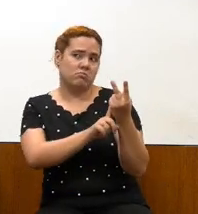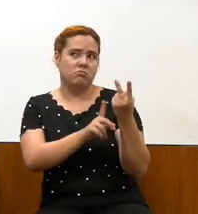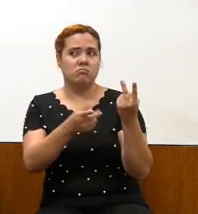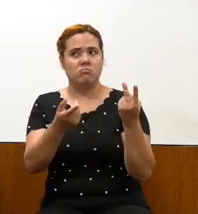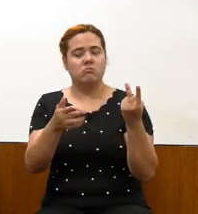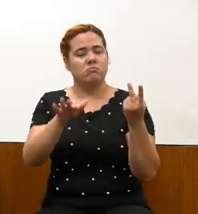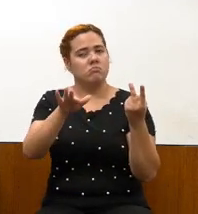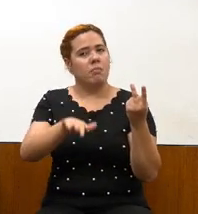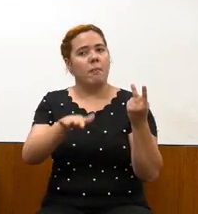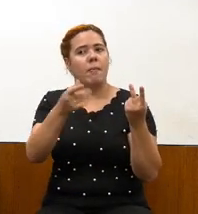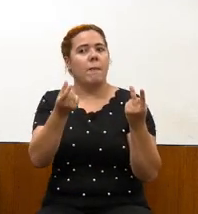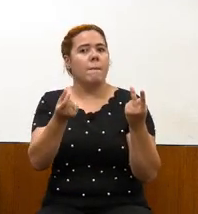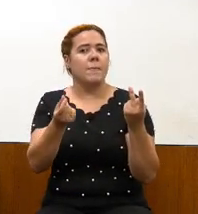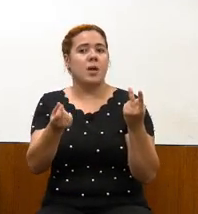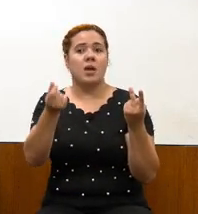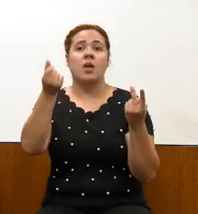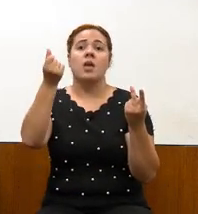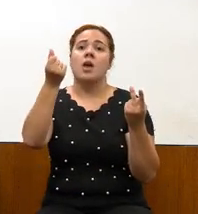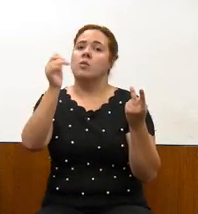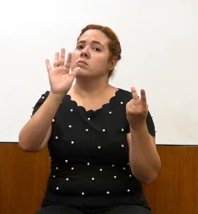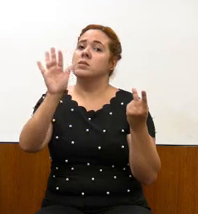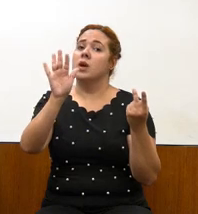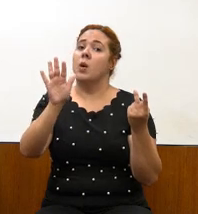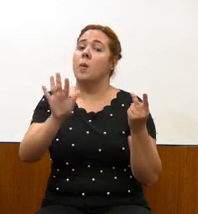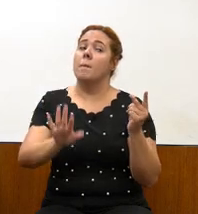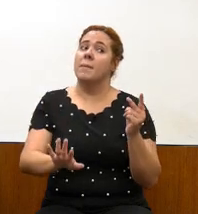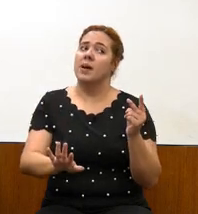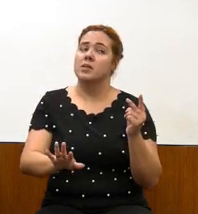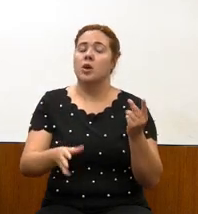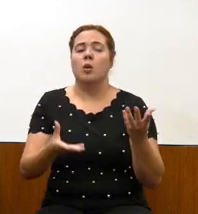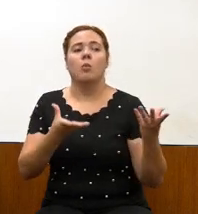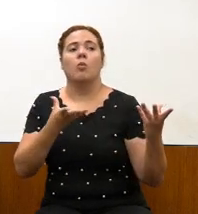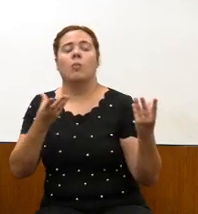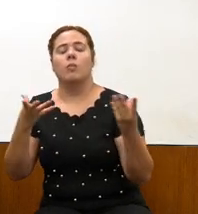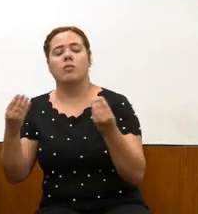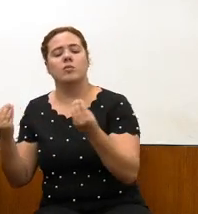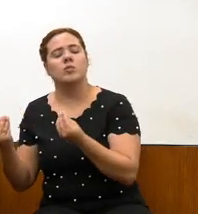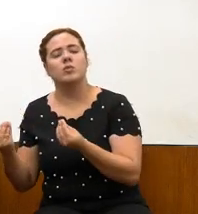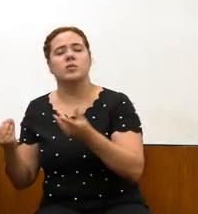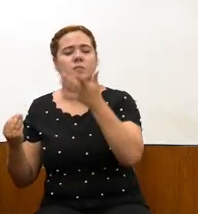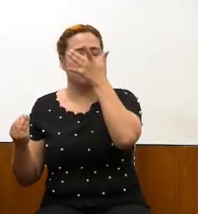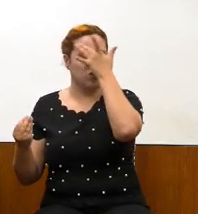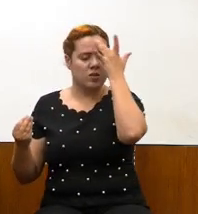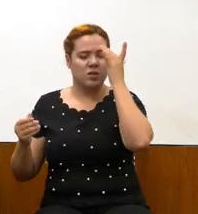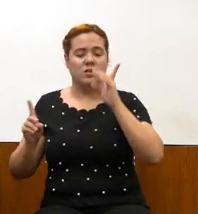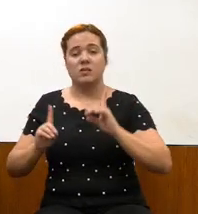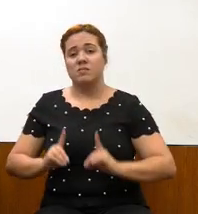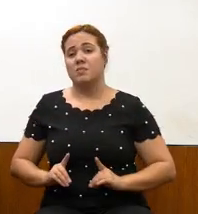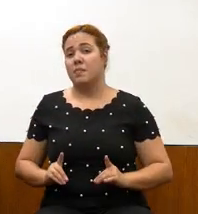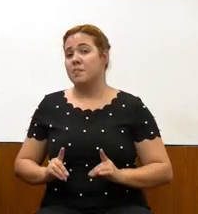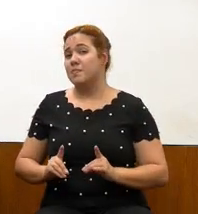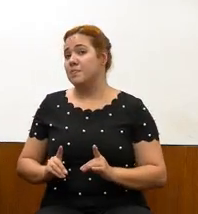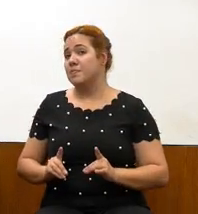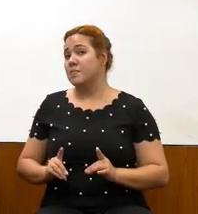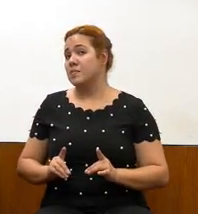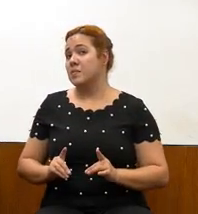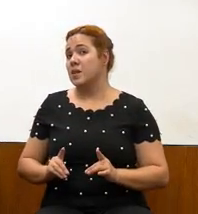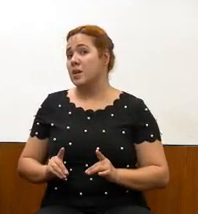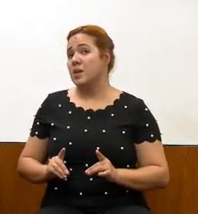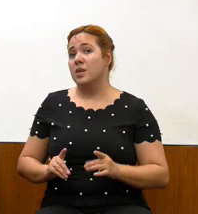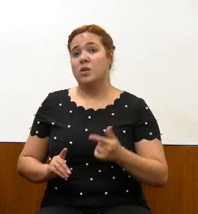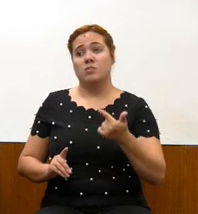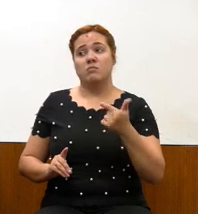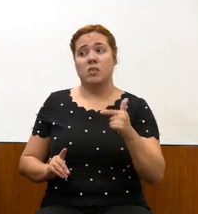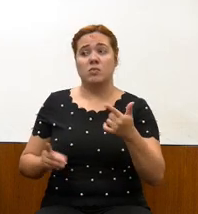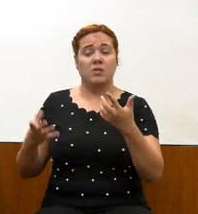e isso não é a realidade da maioria das pessoas com deficiência hoje. A maioria das pessoas com deficiência hoje são pessoas que não estão sendo